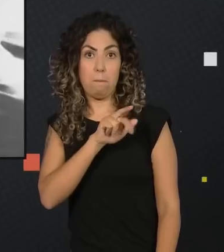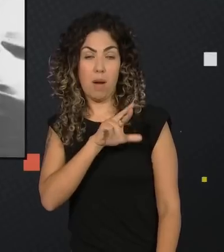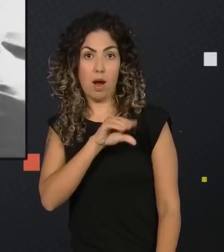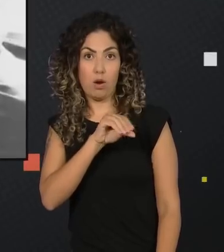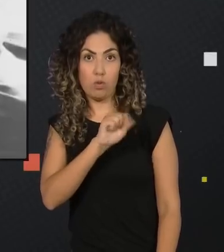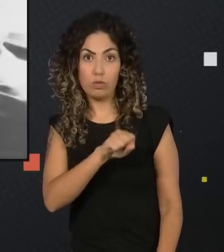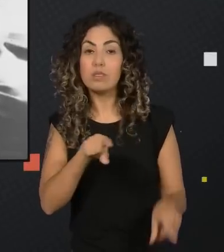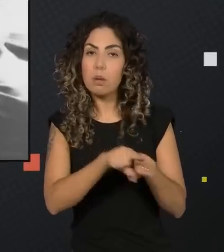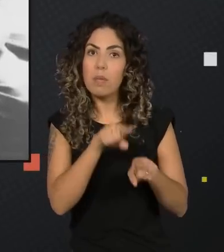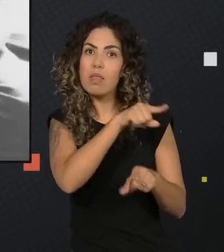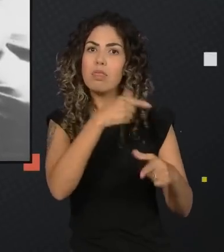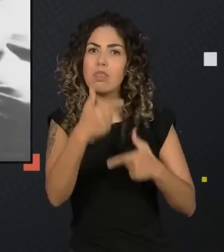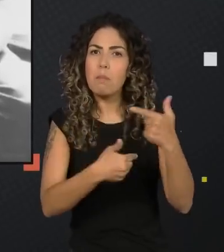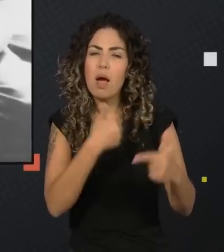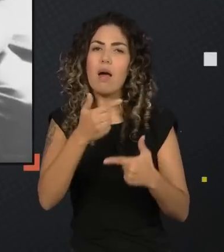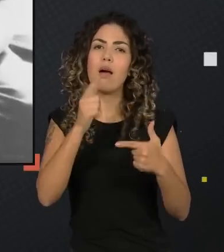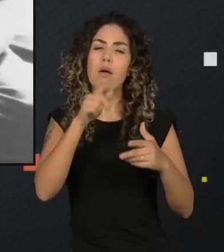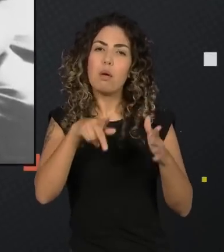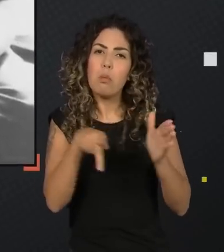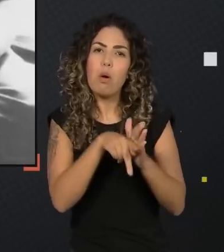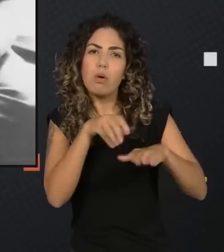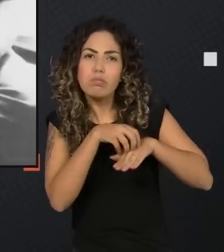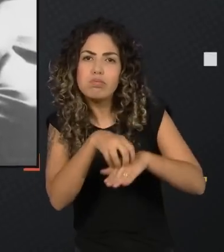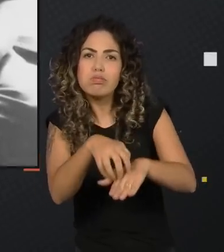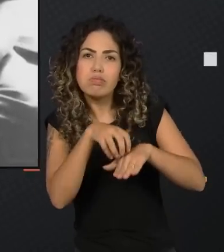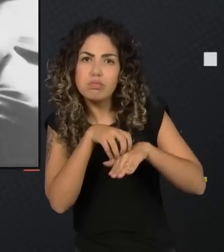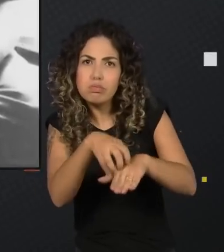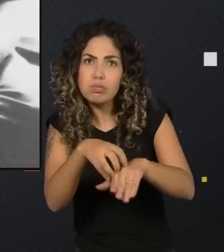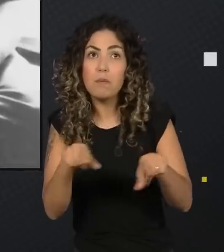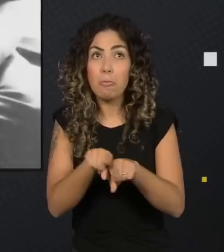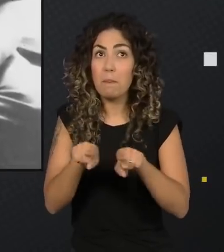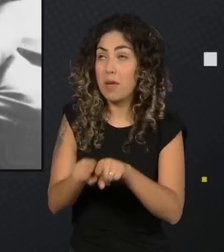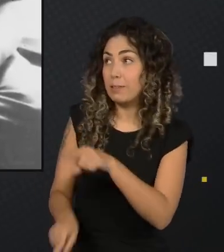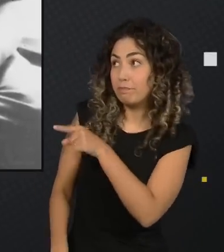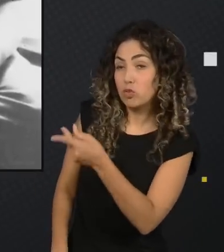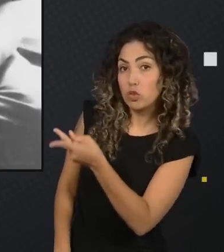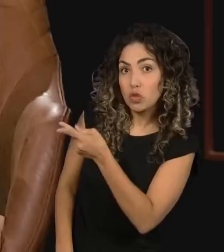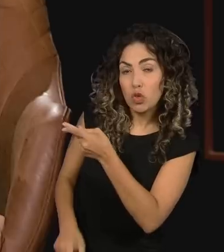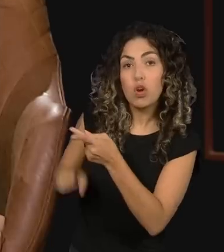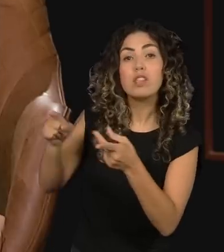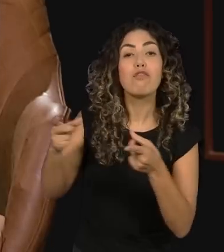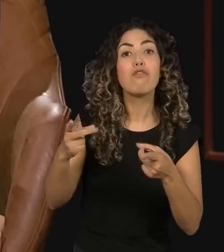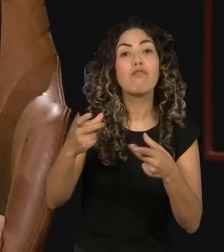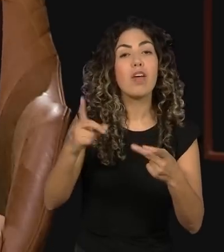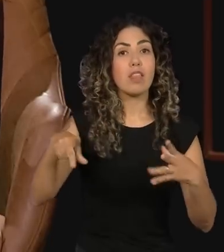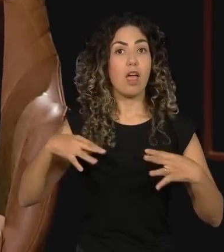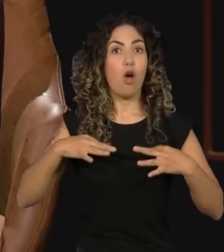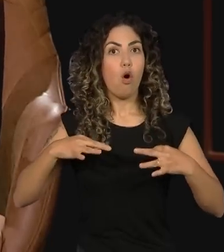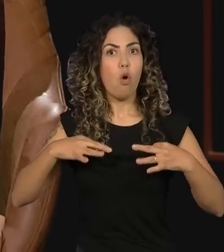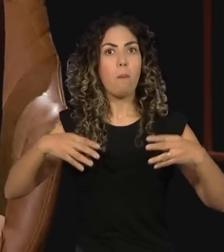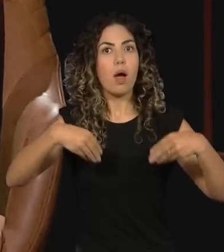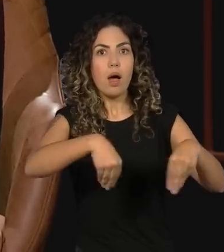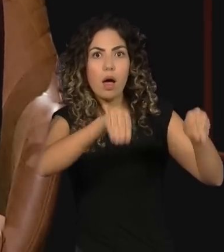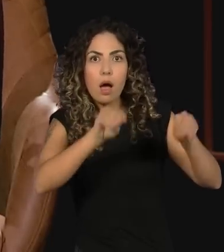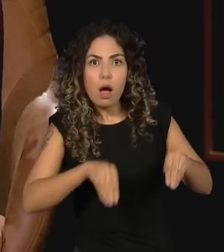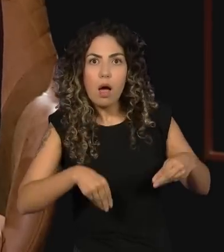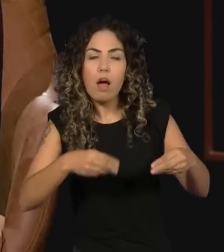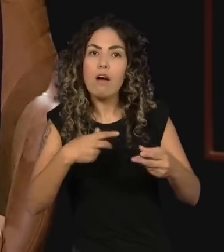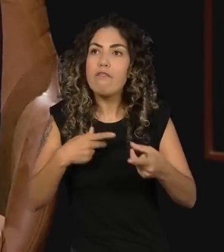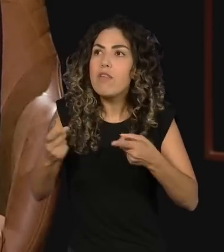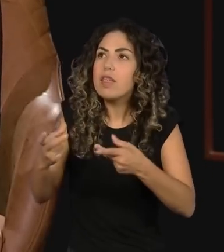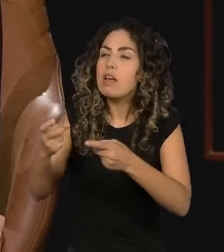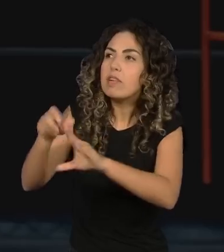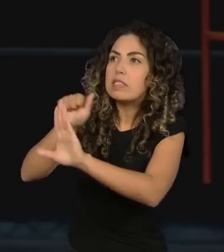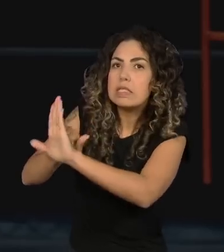Vovó Silvia e vovô Luiz vendiam tecidos de porta em porta no Meier. E minha